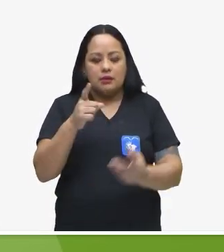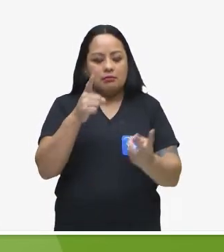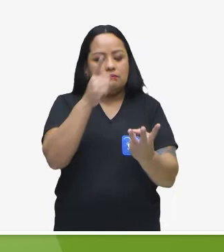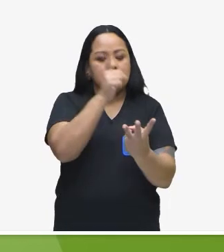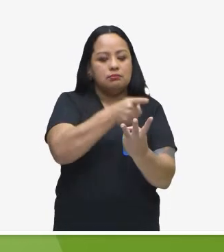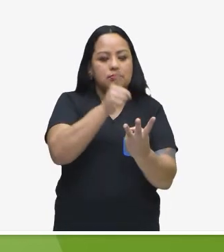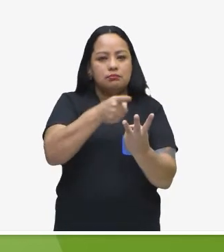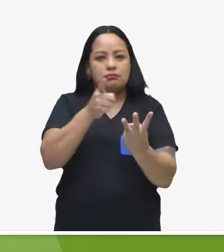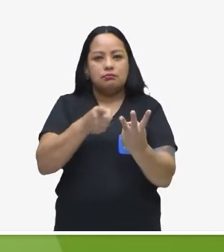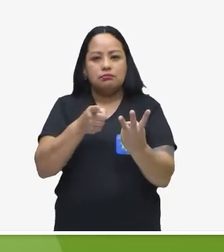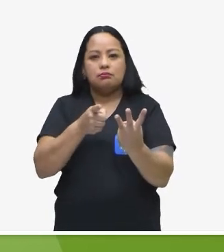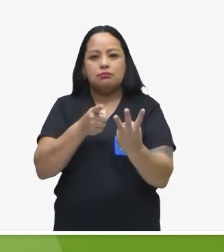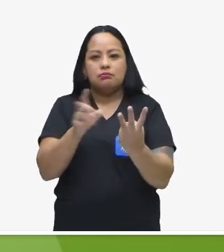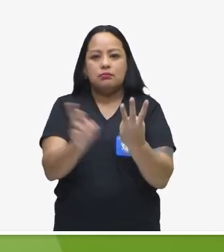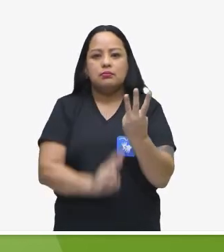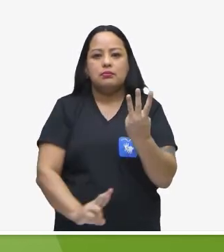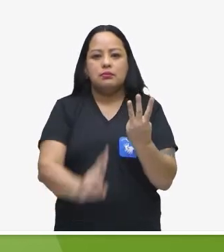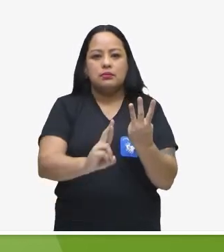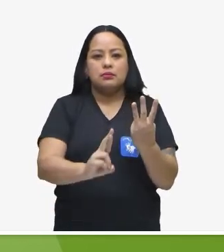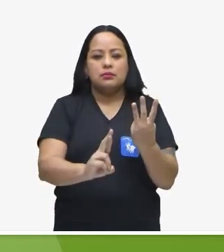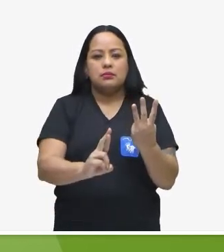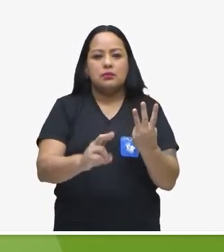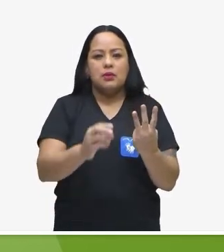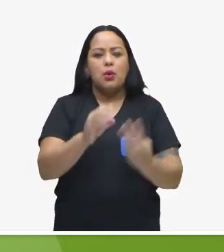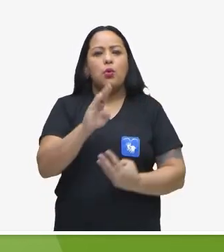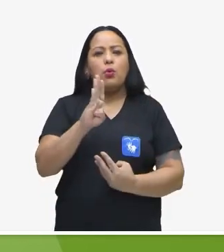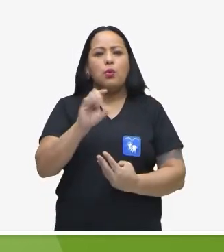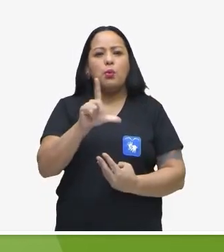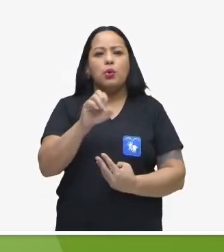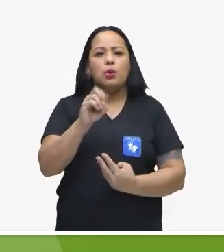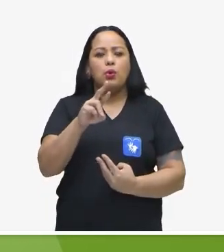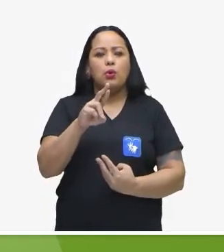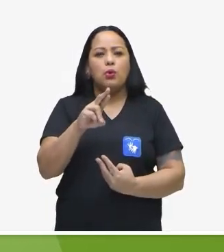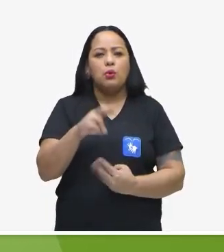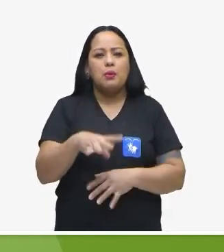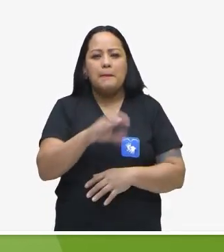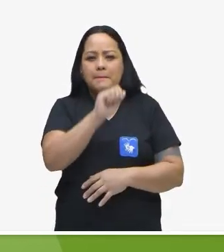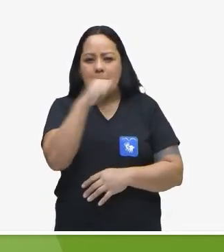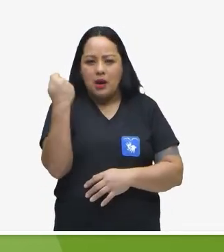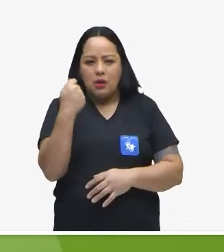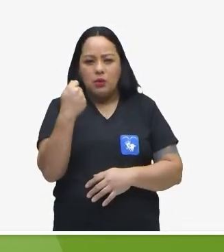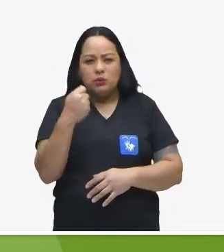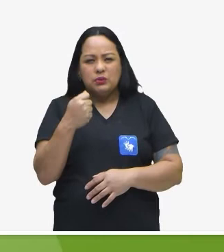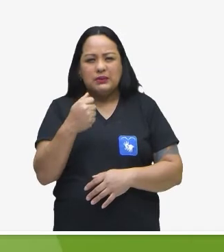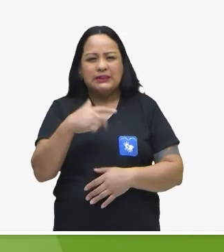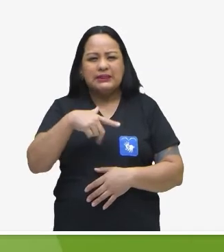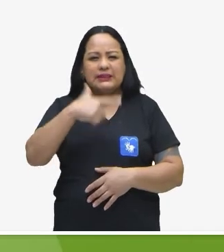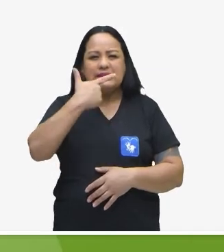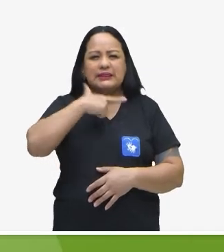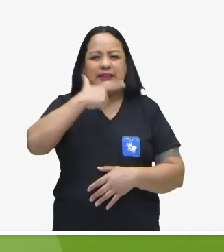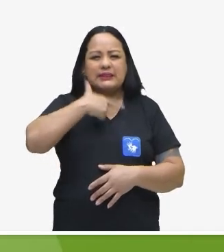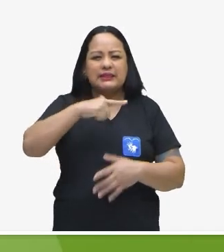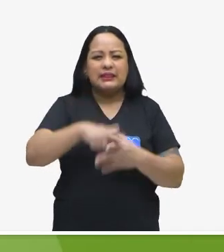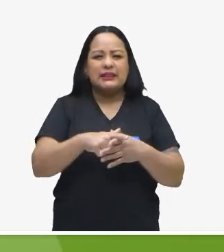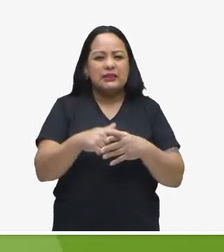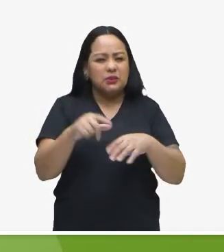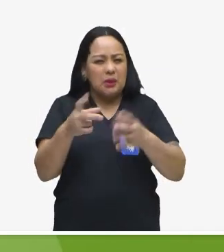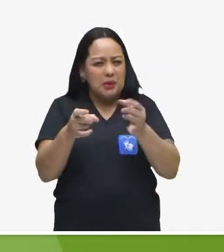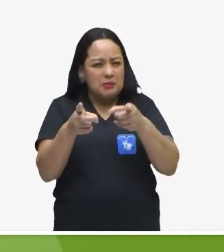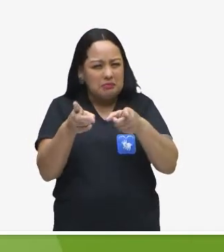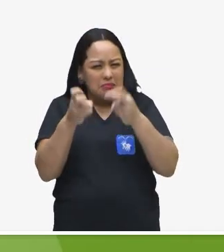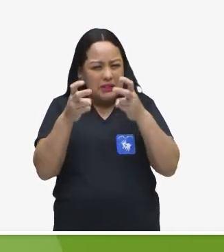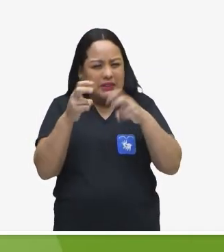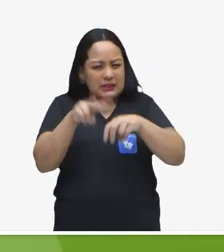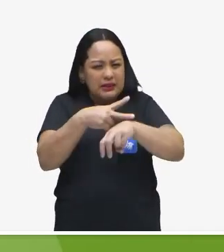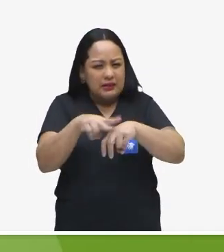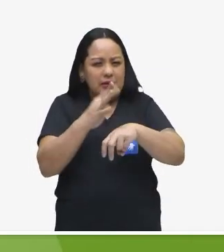mostrar para vocês. Temos o bolô de pão, temos ali um queijo que tem um fungo, né, bem aparente, verde, e temos aqui os